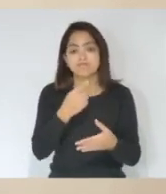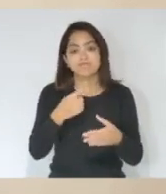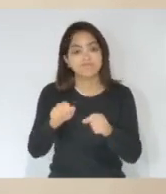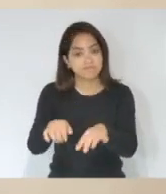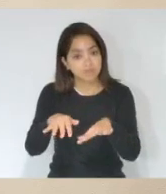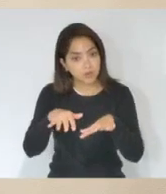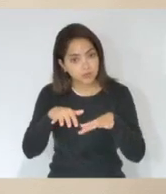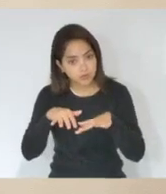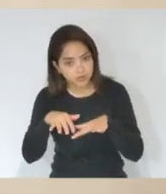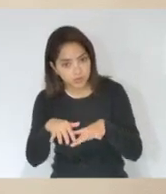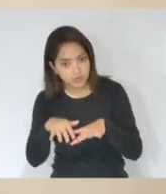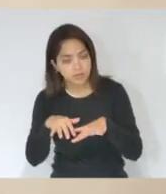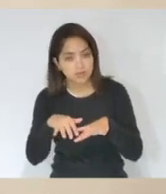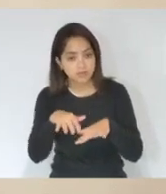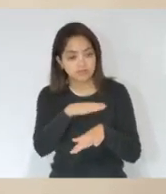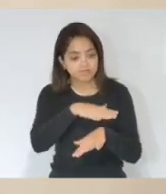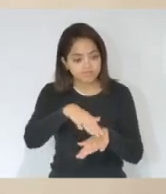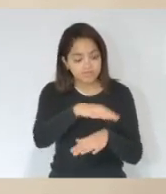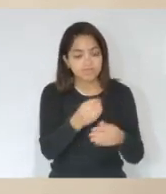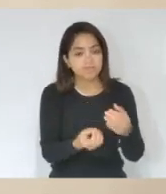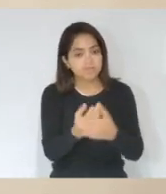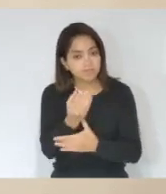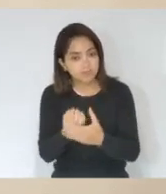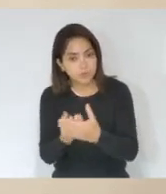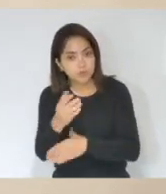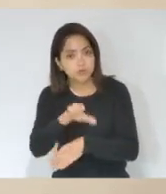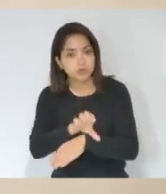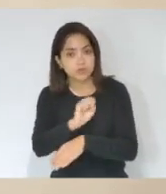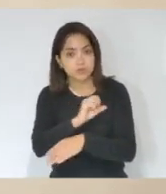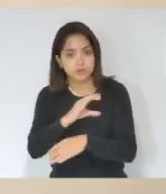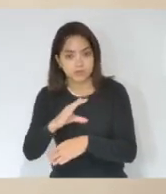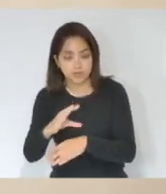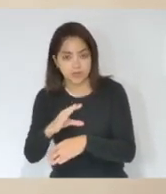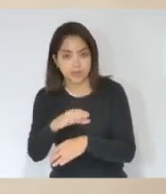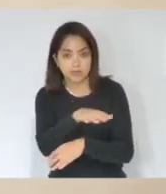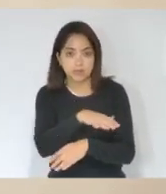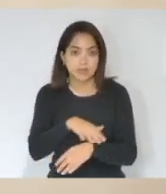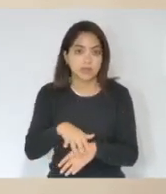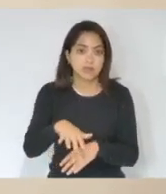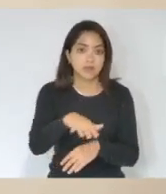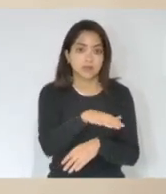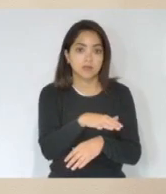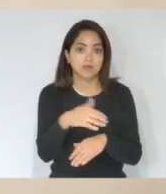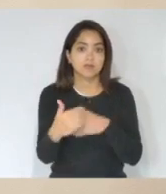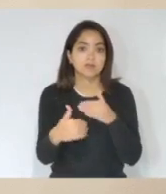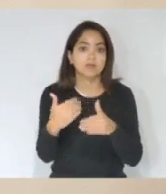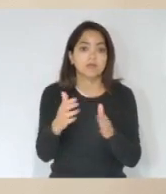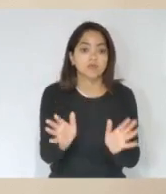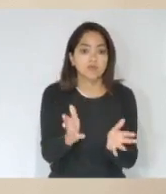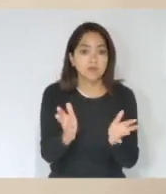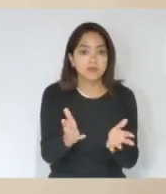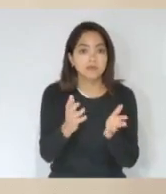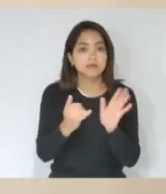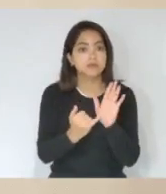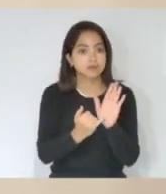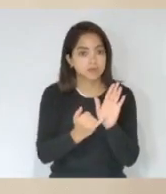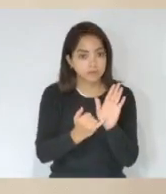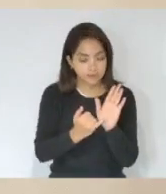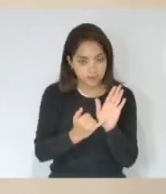com os segmentos produtivos de Santa Catarina envolvidos no processo de incentivos fiscais, fruto